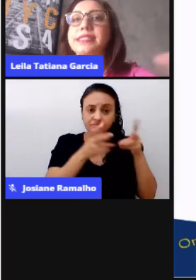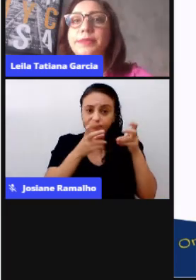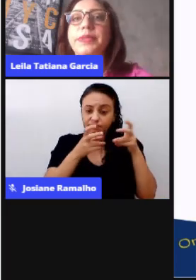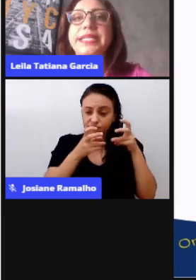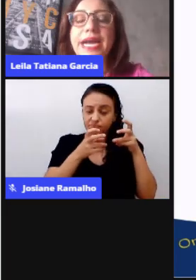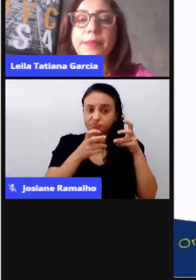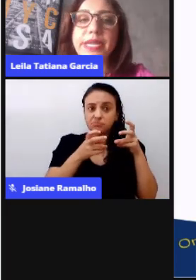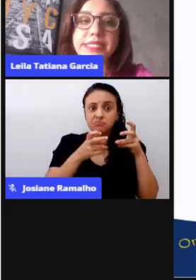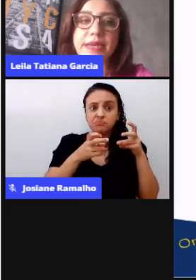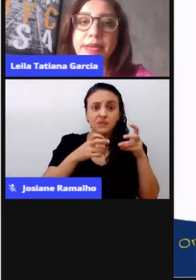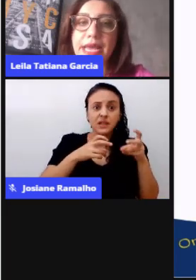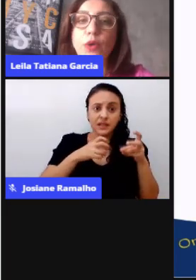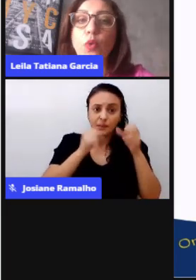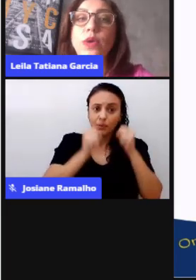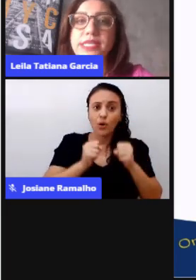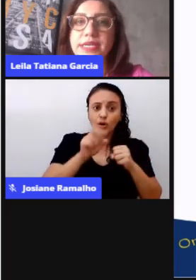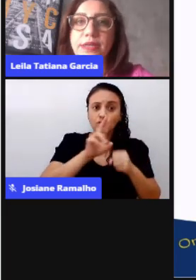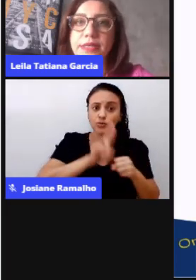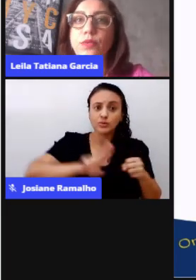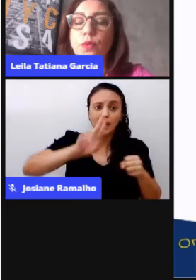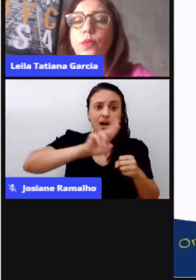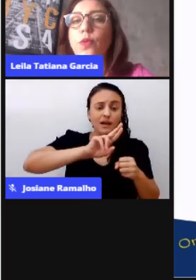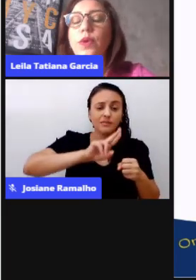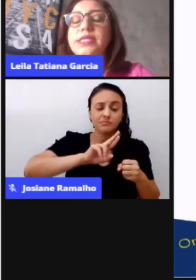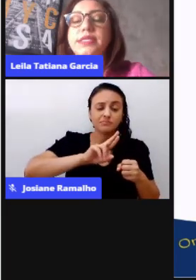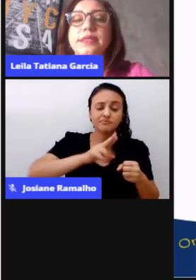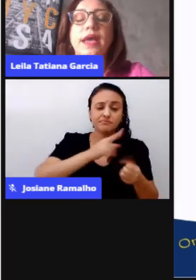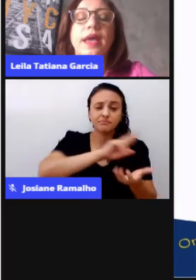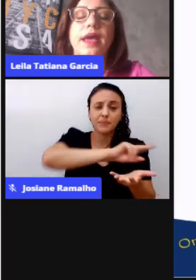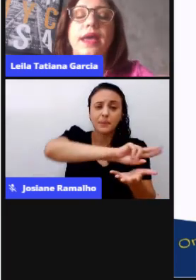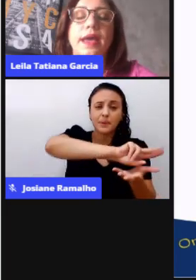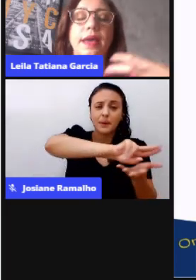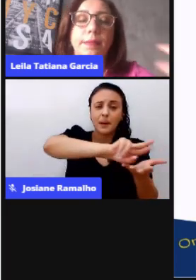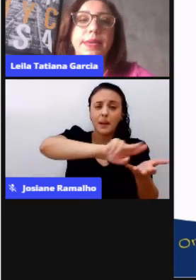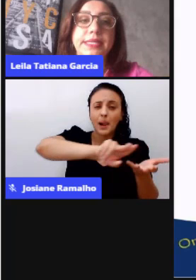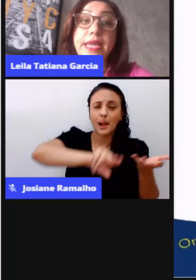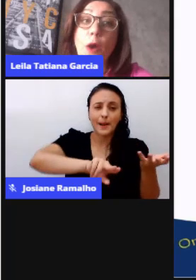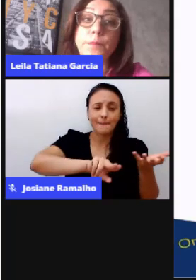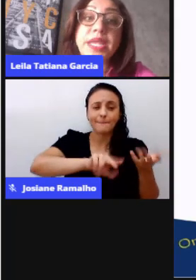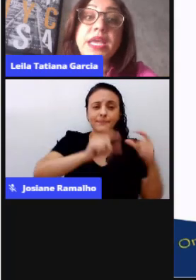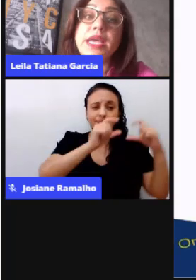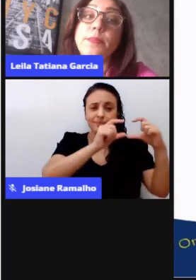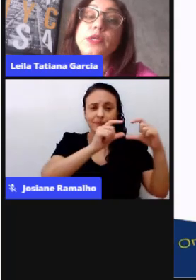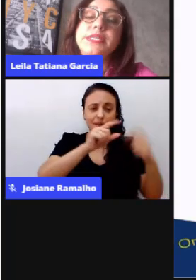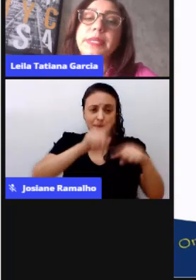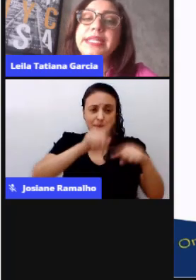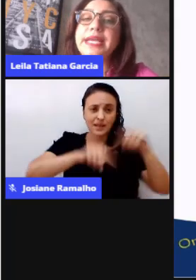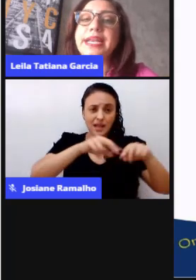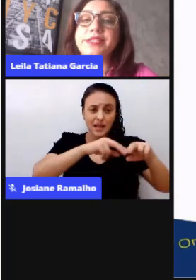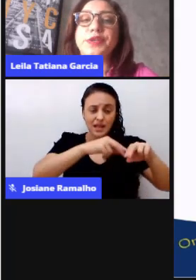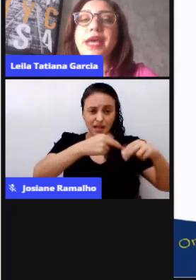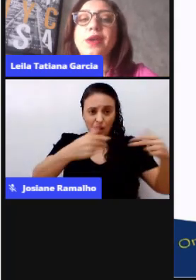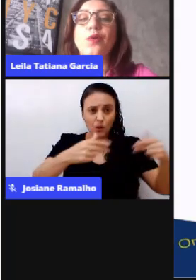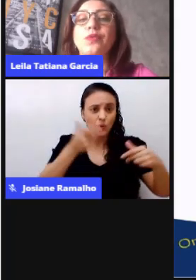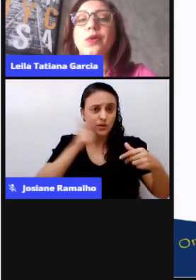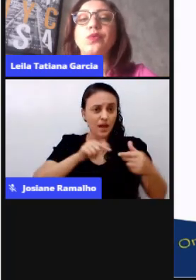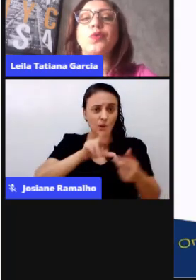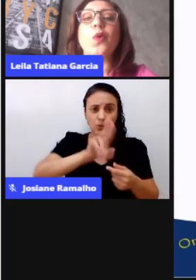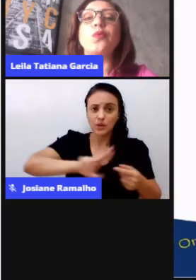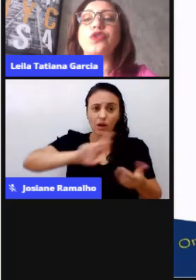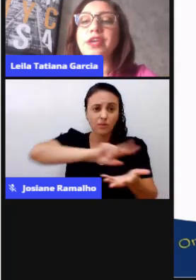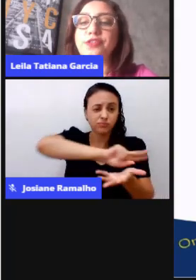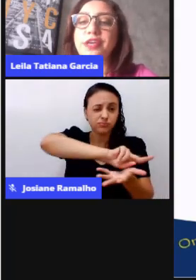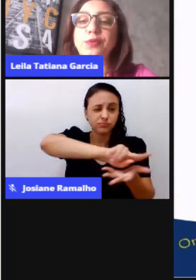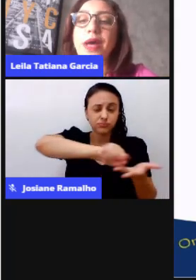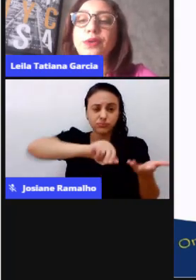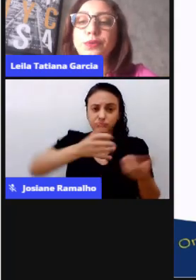e interdisciplinar para se trabalhar com esse material. Possibilita relacionar o